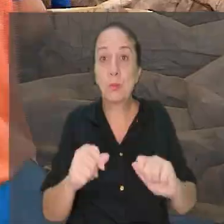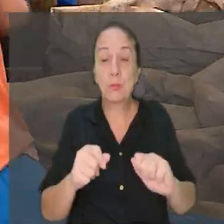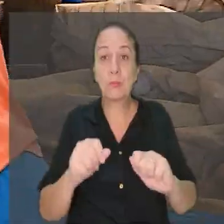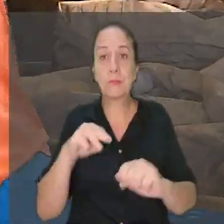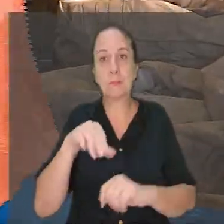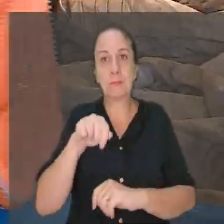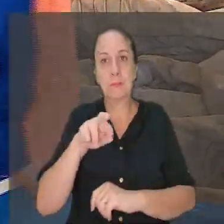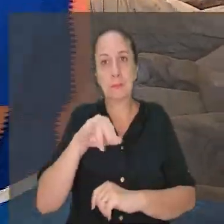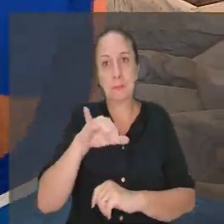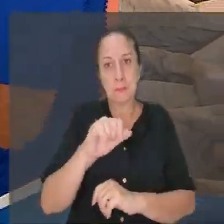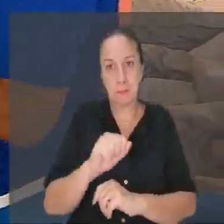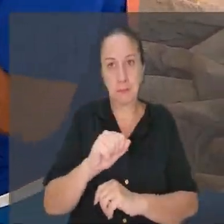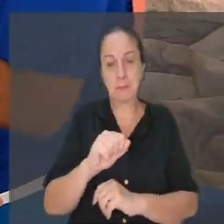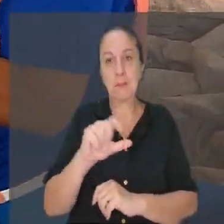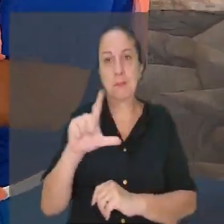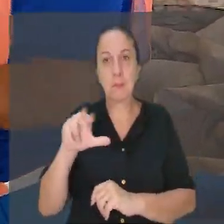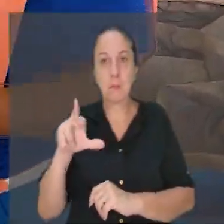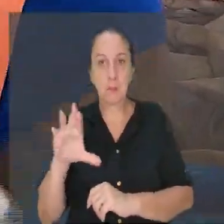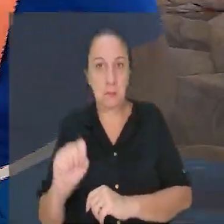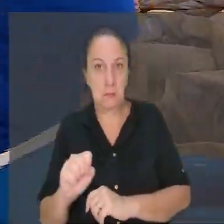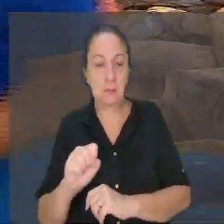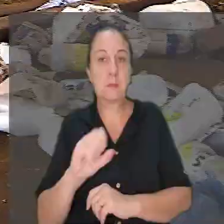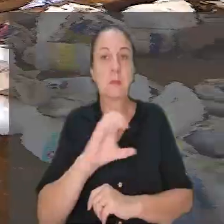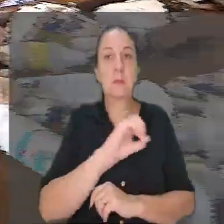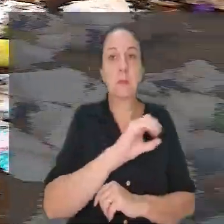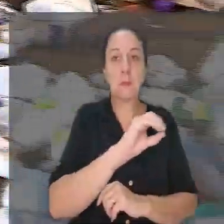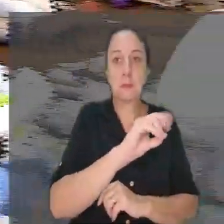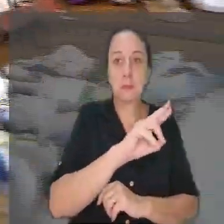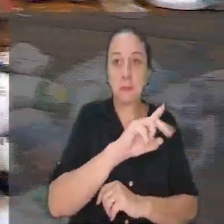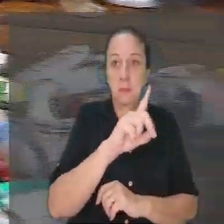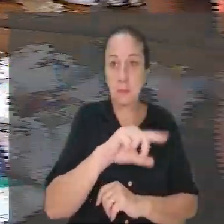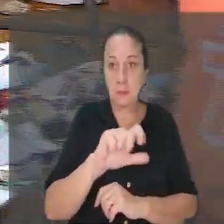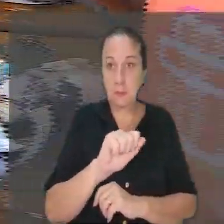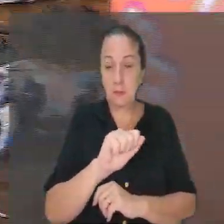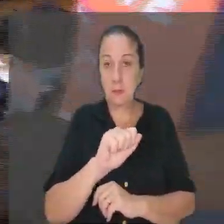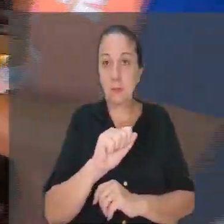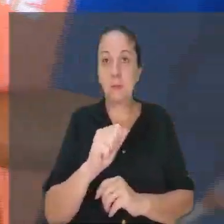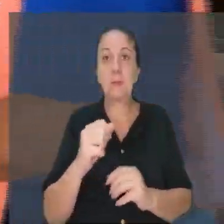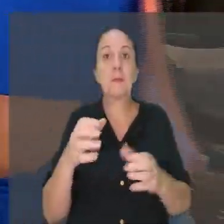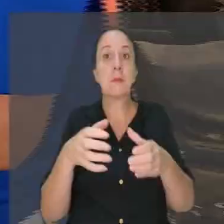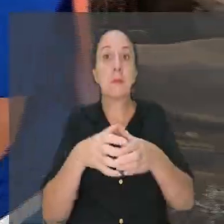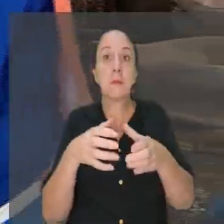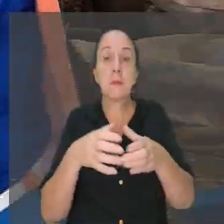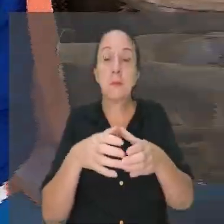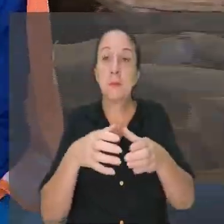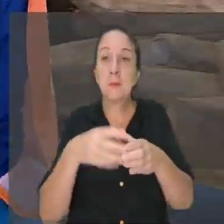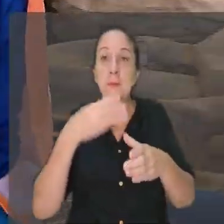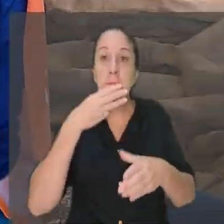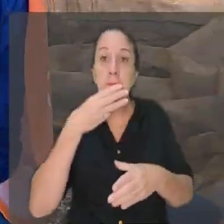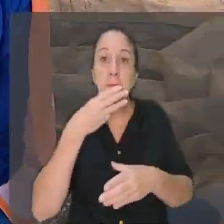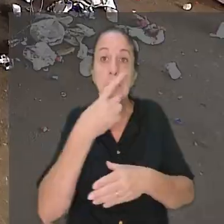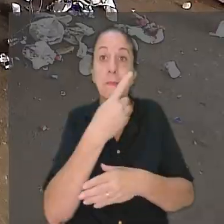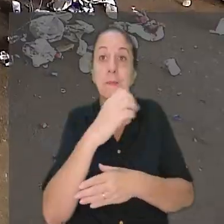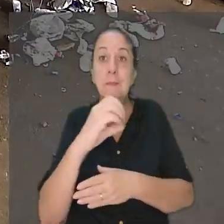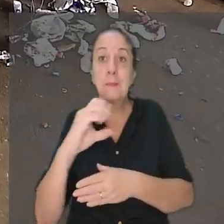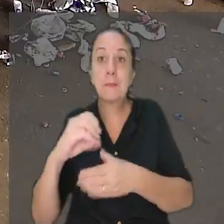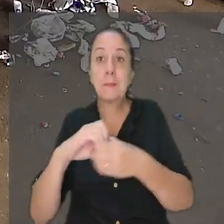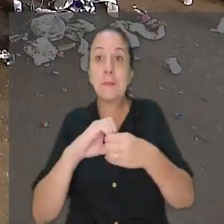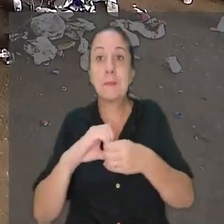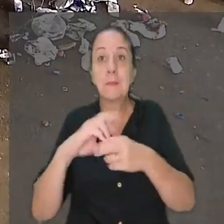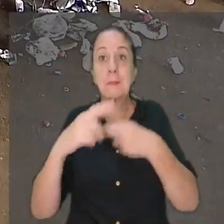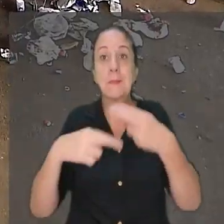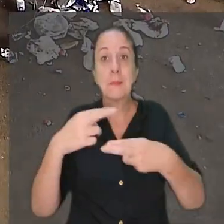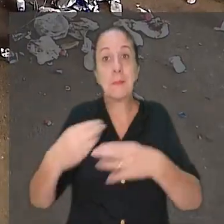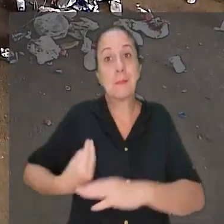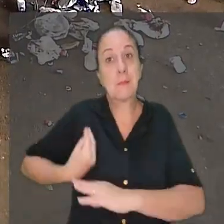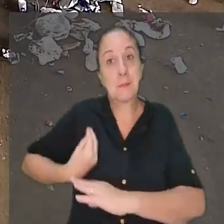tudo. Maria de Lourdes e Maria de Souza. As Marias fazem parte do time de 100 catadoras e catadores da